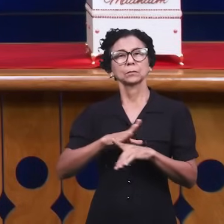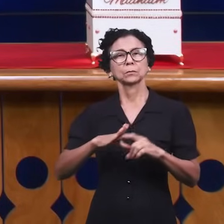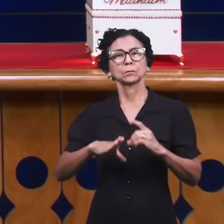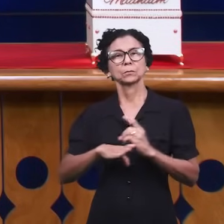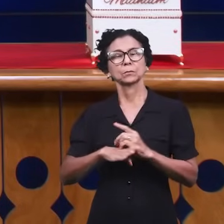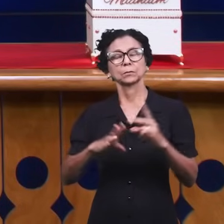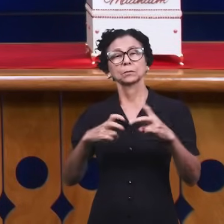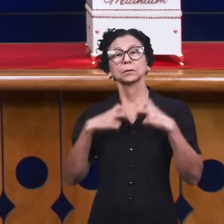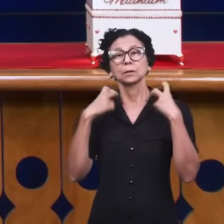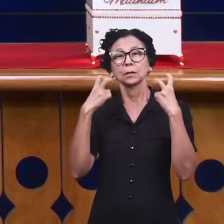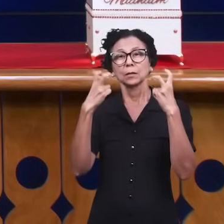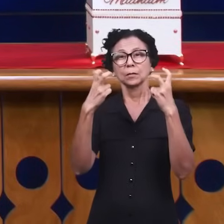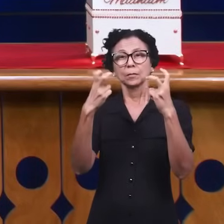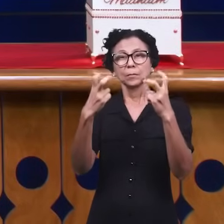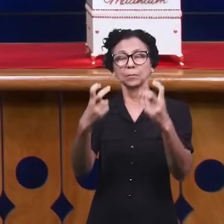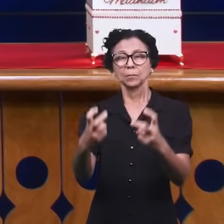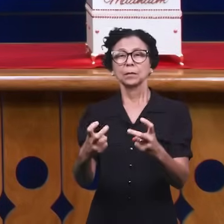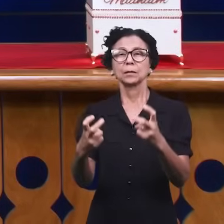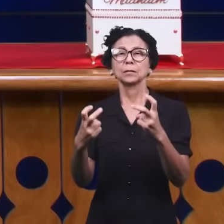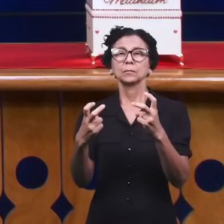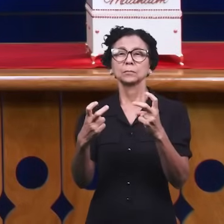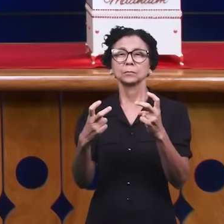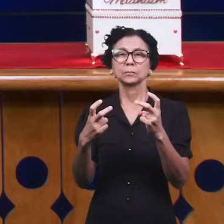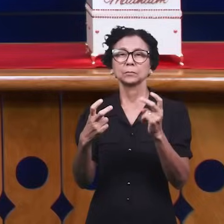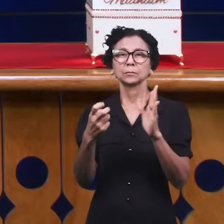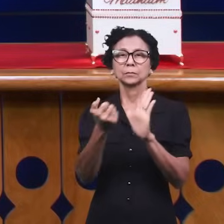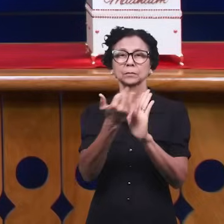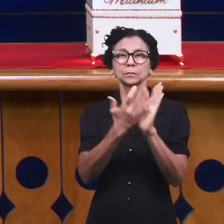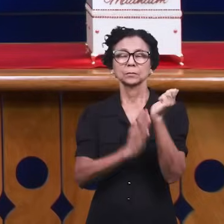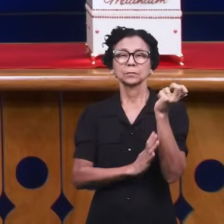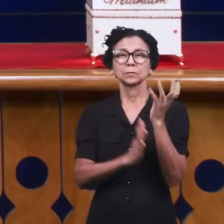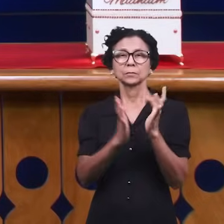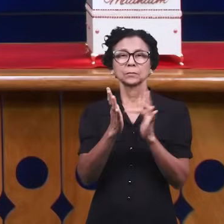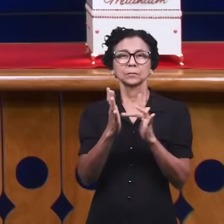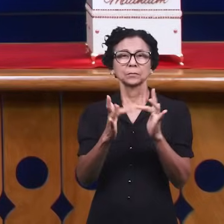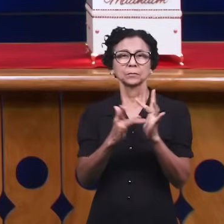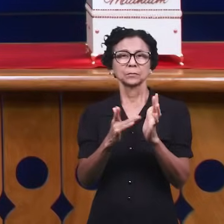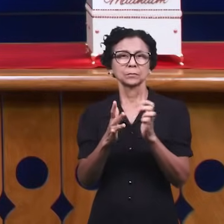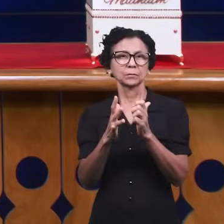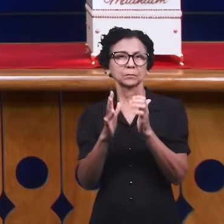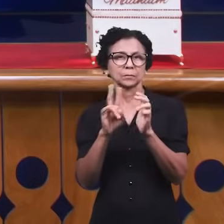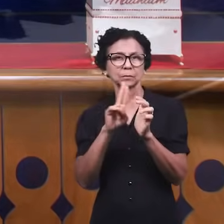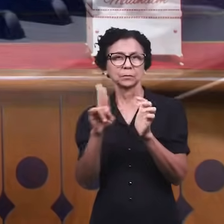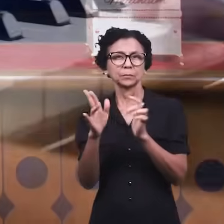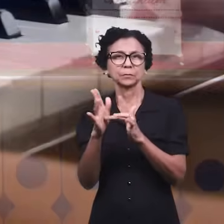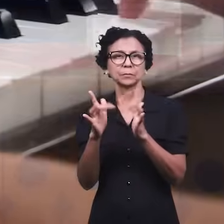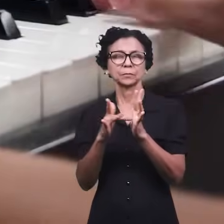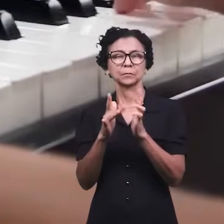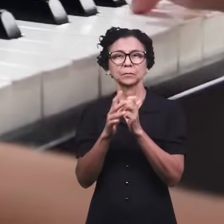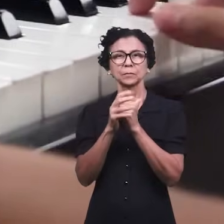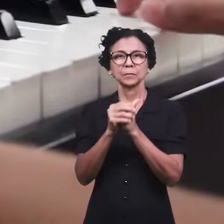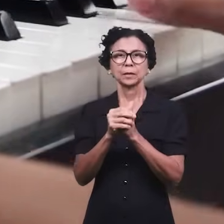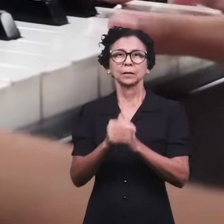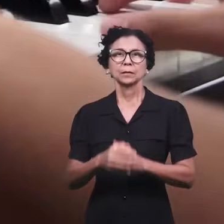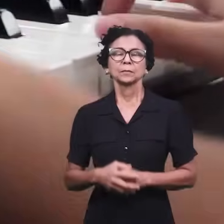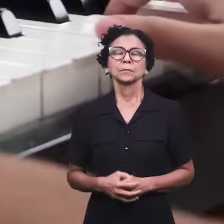culto. Nós clamamos assim pelo sangue de Jesus, em nome de Jesus. Amém.